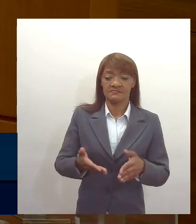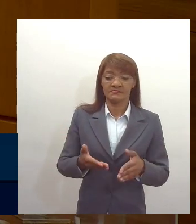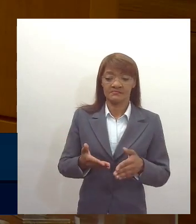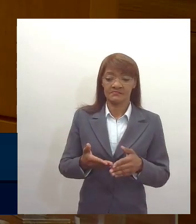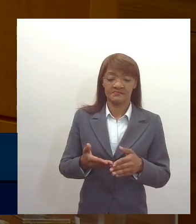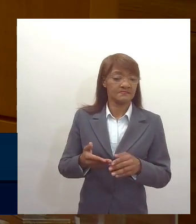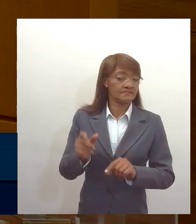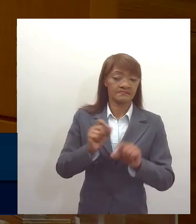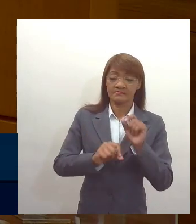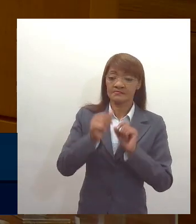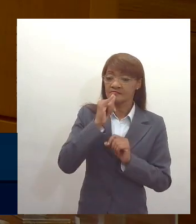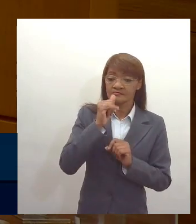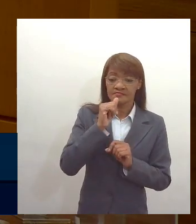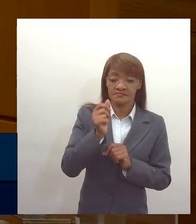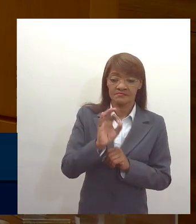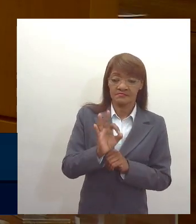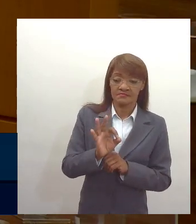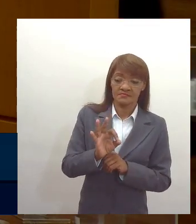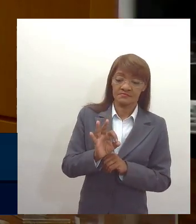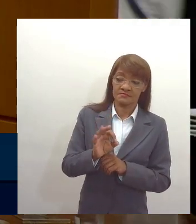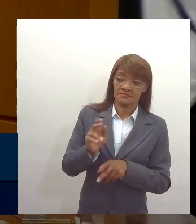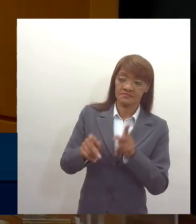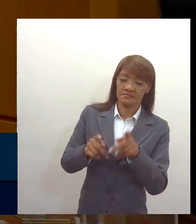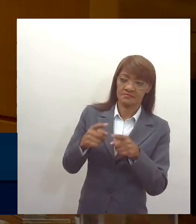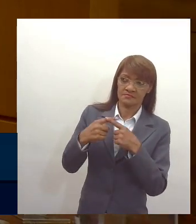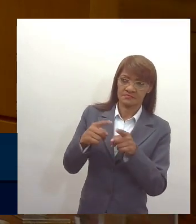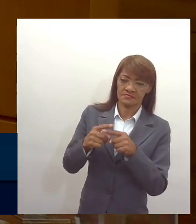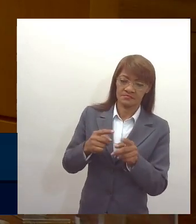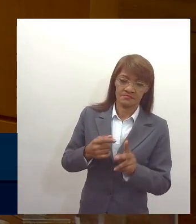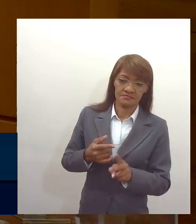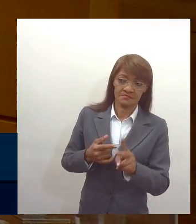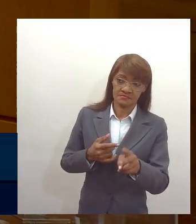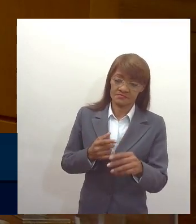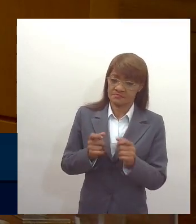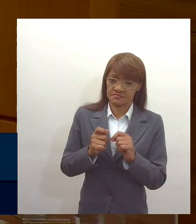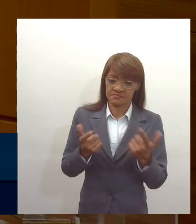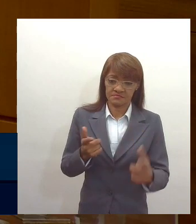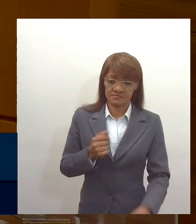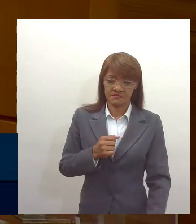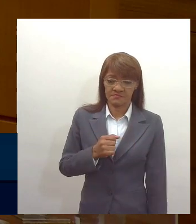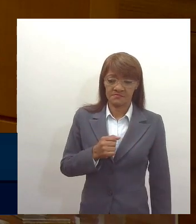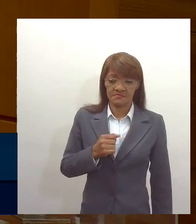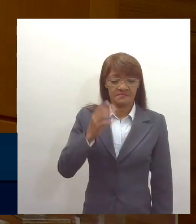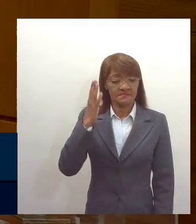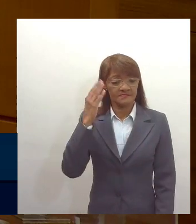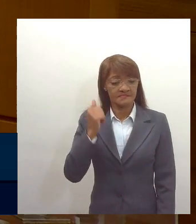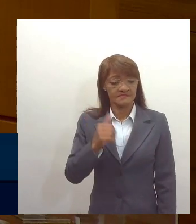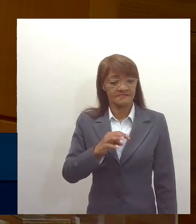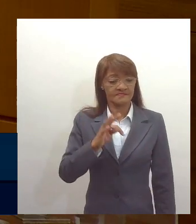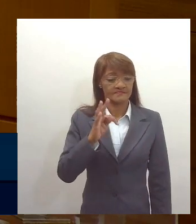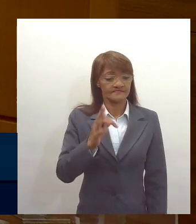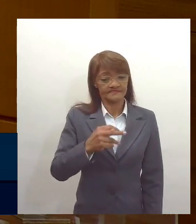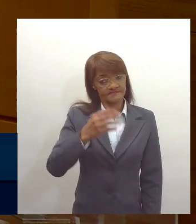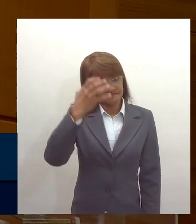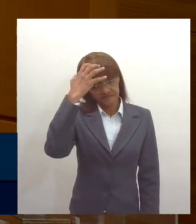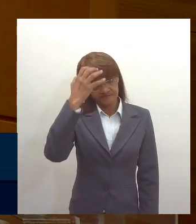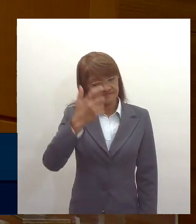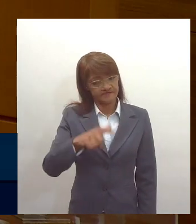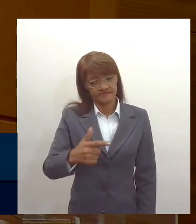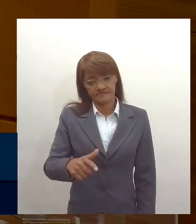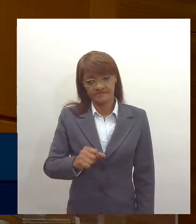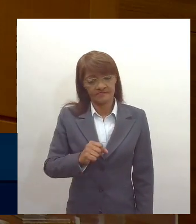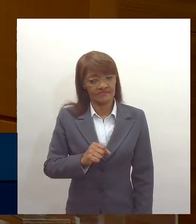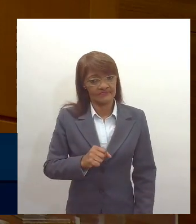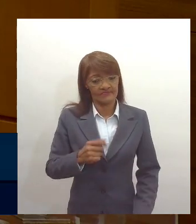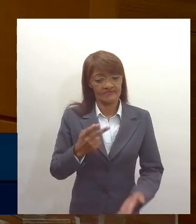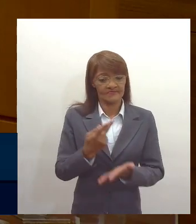contínua no nosso município. Lógico que eu sei que os trabalhadores da DESO, né, não têm culpa do que vem ocorrendo, mas a gestão poderia